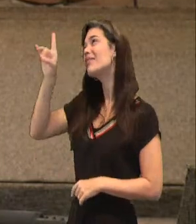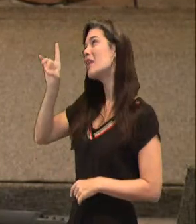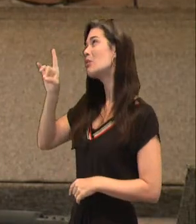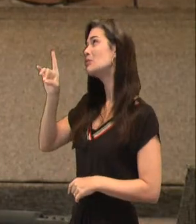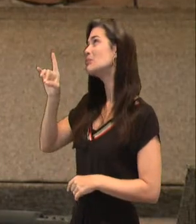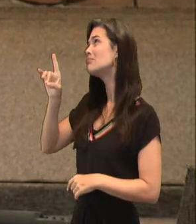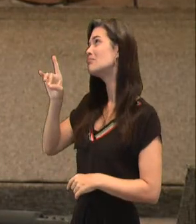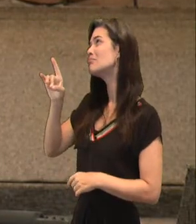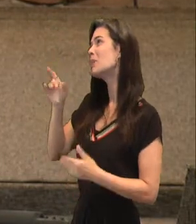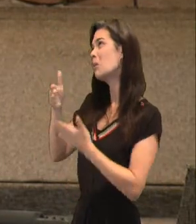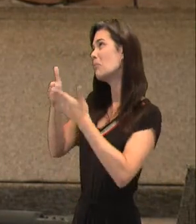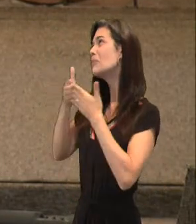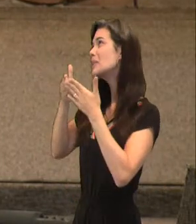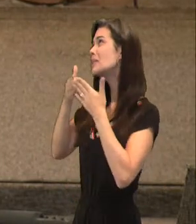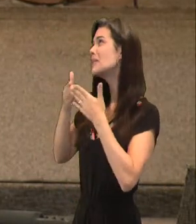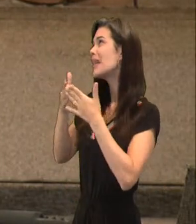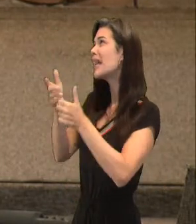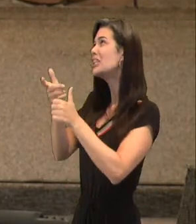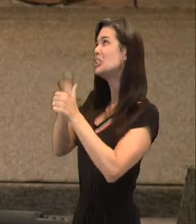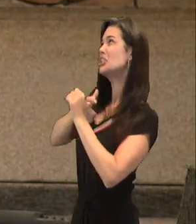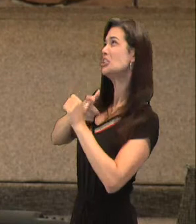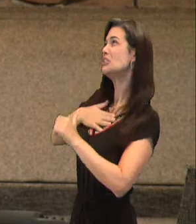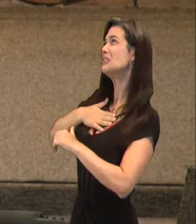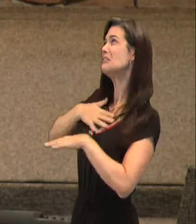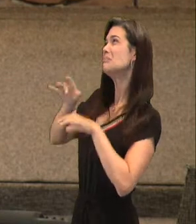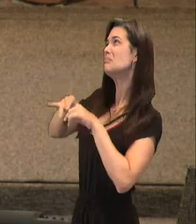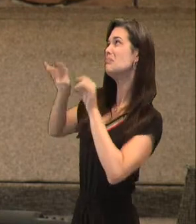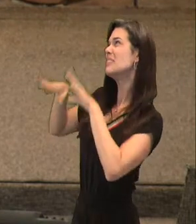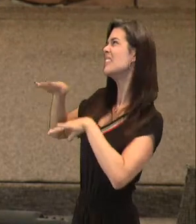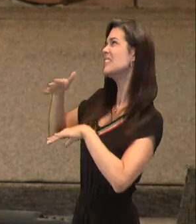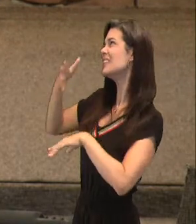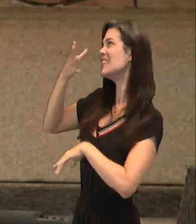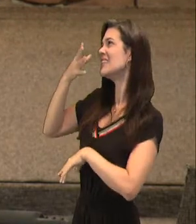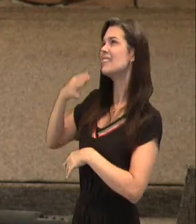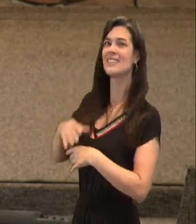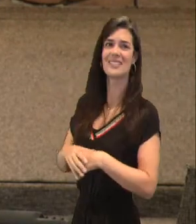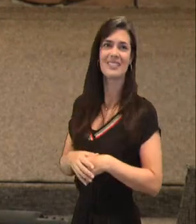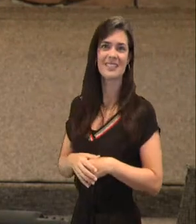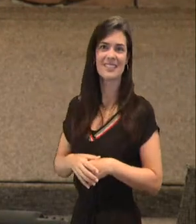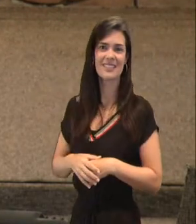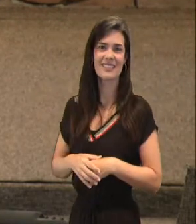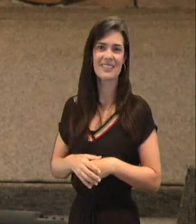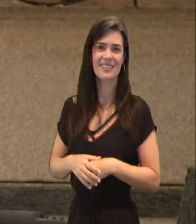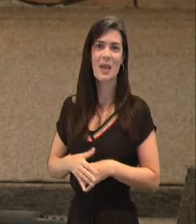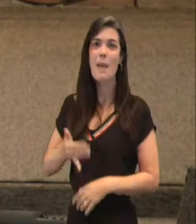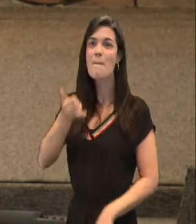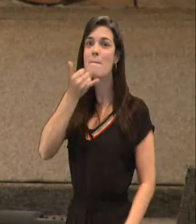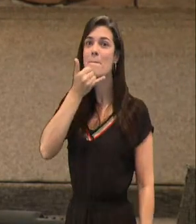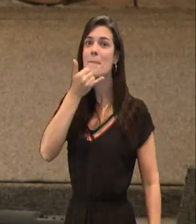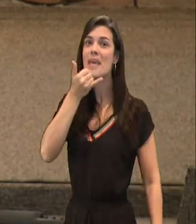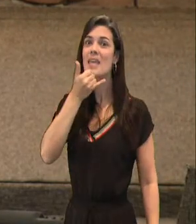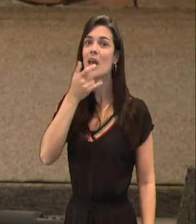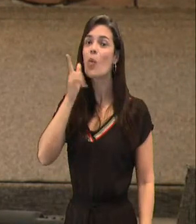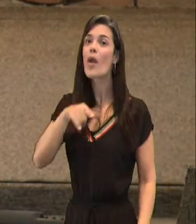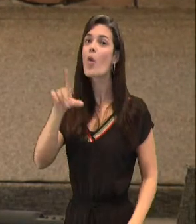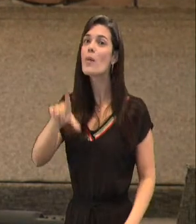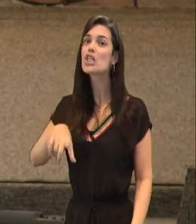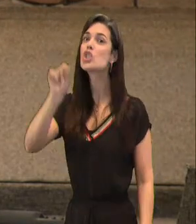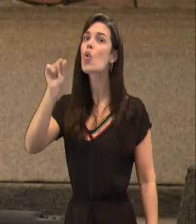cobrar mais aquela dívida. Perdão não é esquecimento, perdão é uma